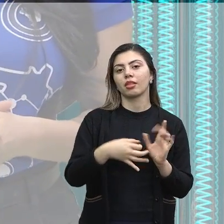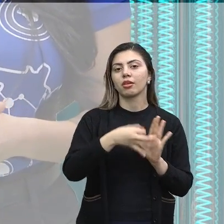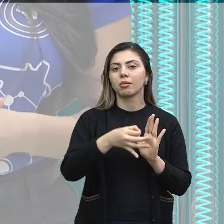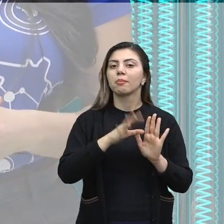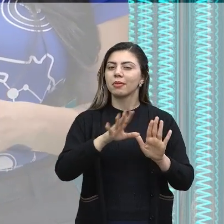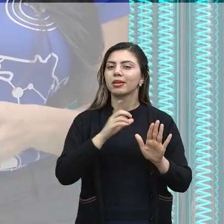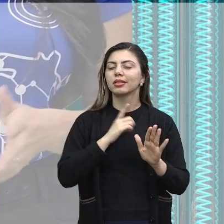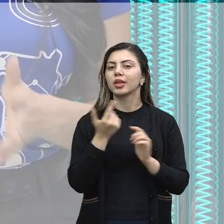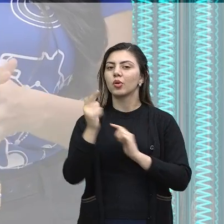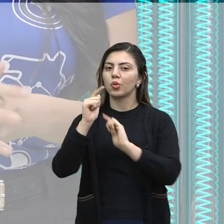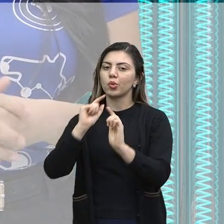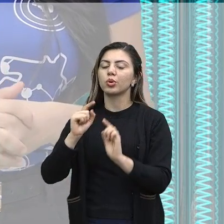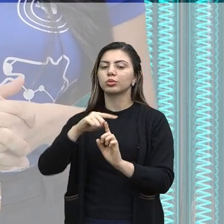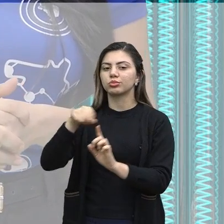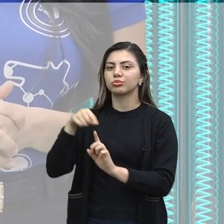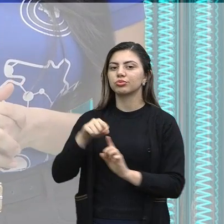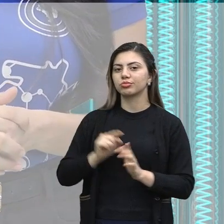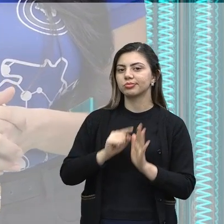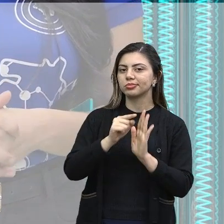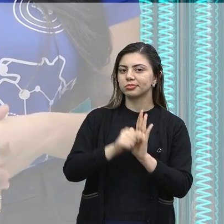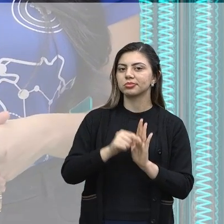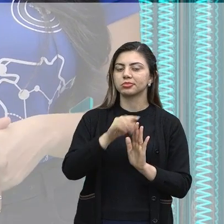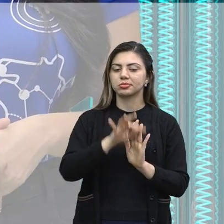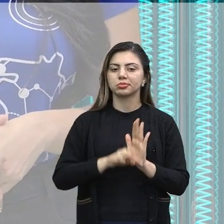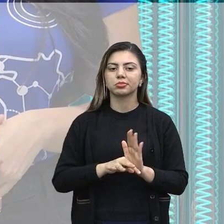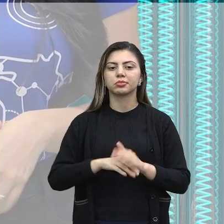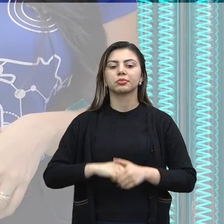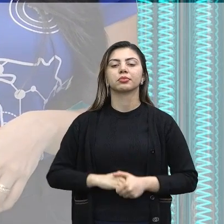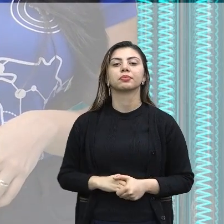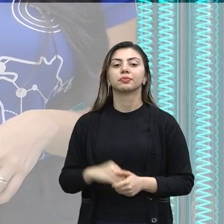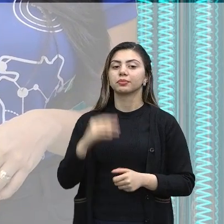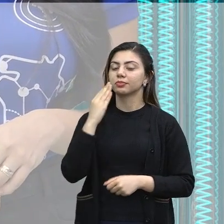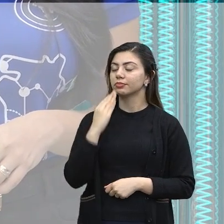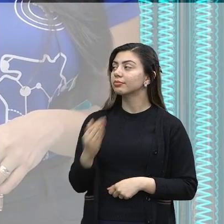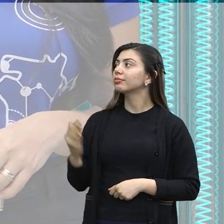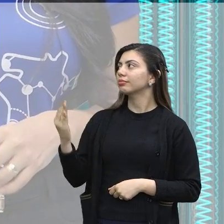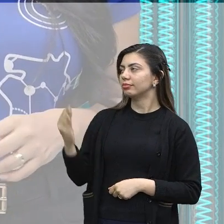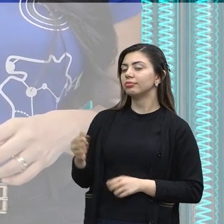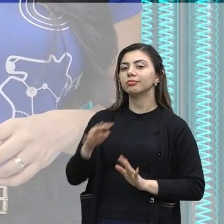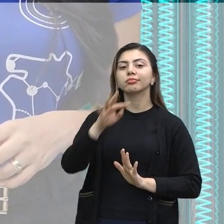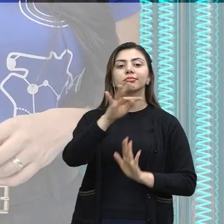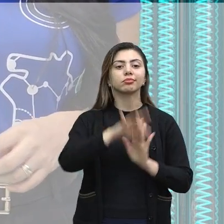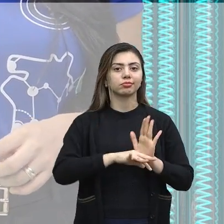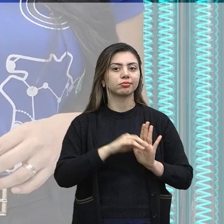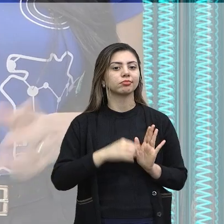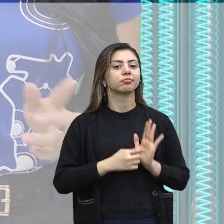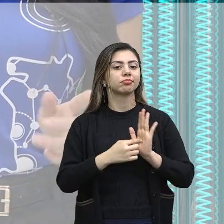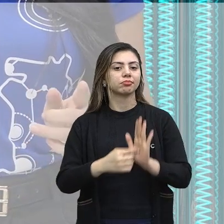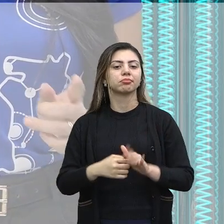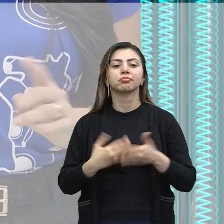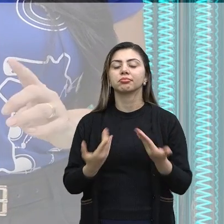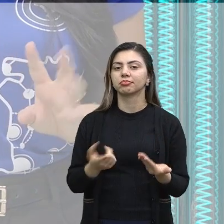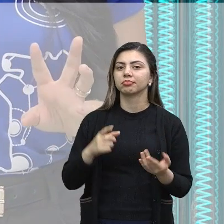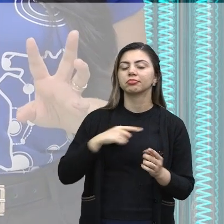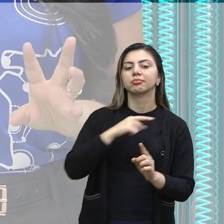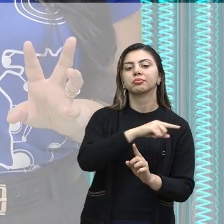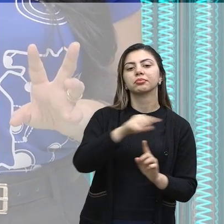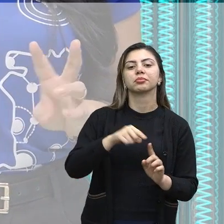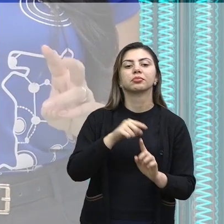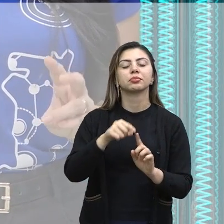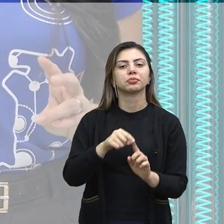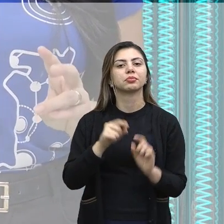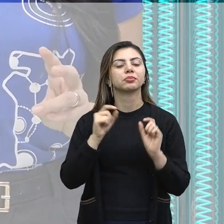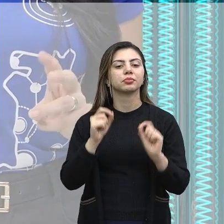gente ver. Então, vamos para o próximo, que é um texto expositivo. Ele tem essa função, como o próprio